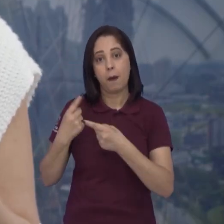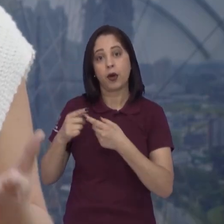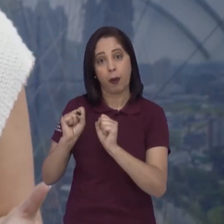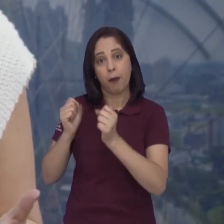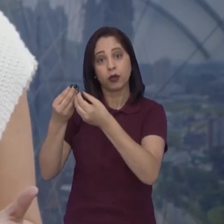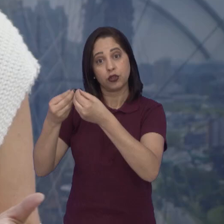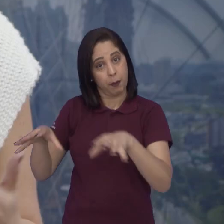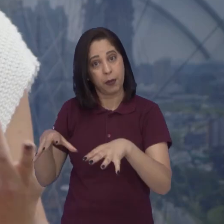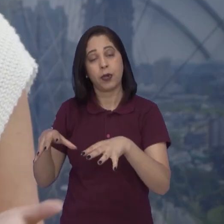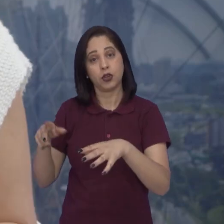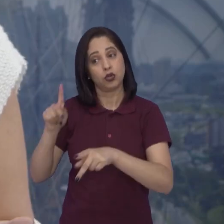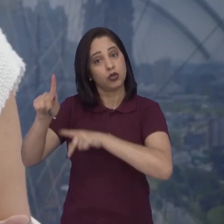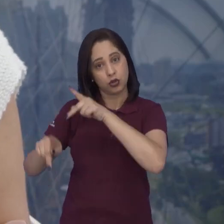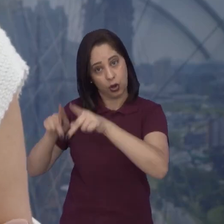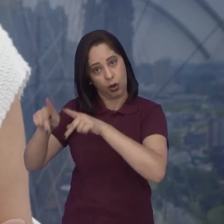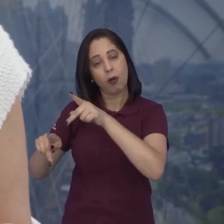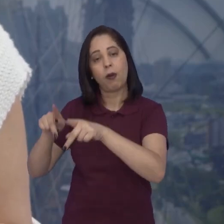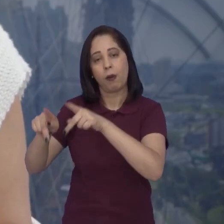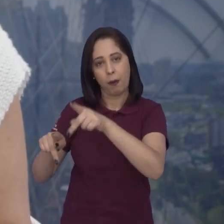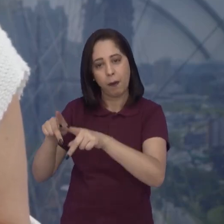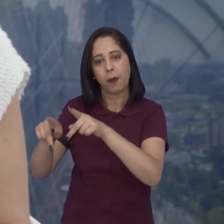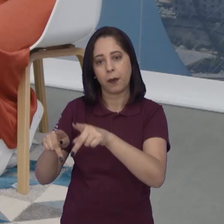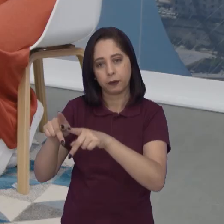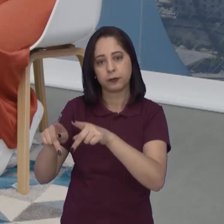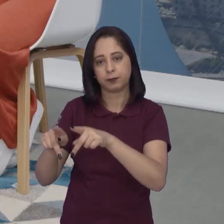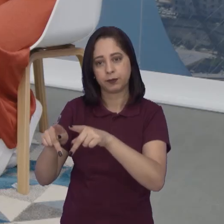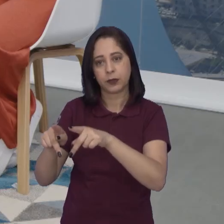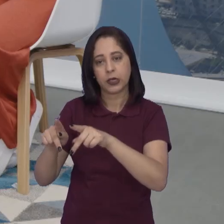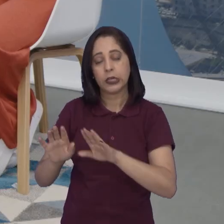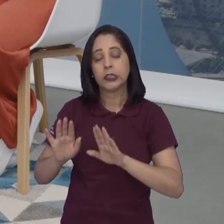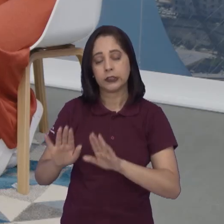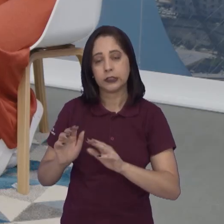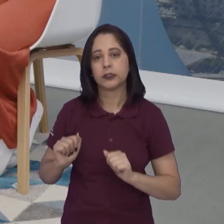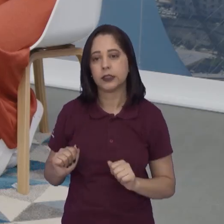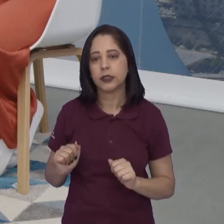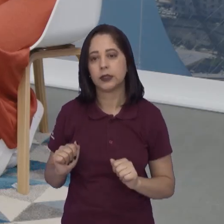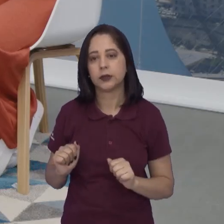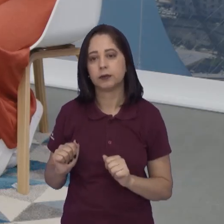a população como um todo e o crescimento dessas cidades como um todo, né? Eu acho que o que ela falou sobre a